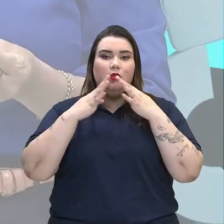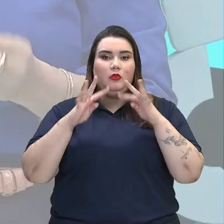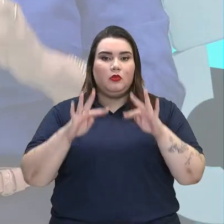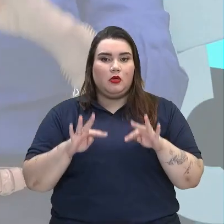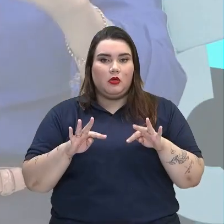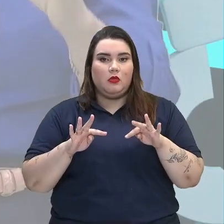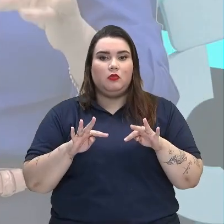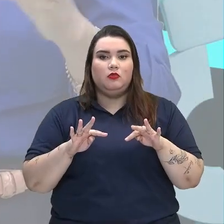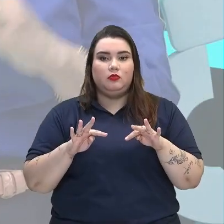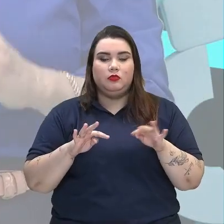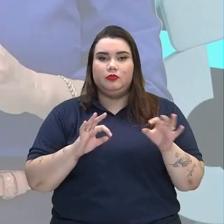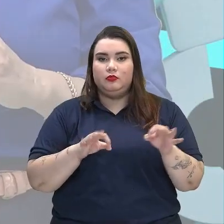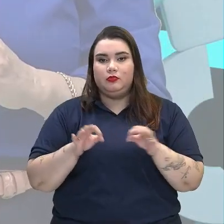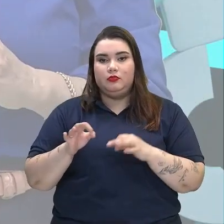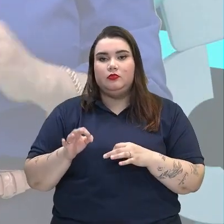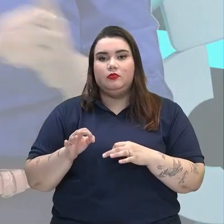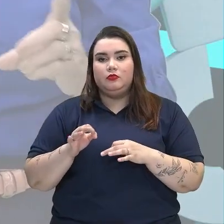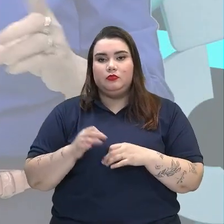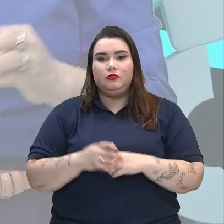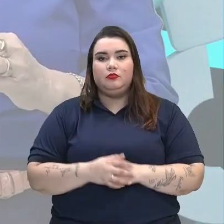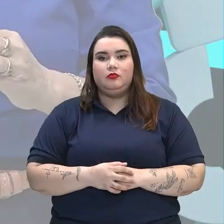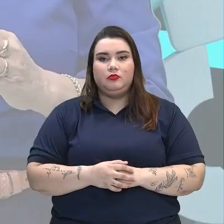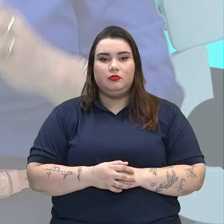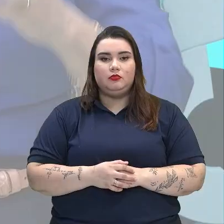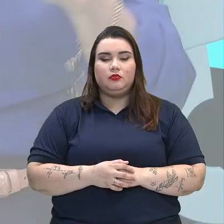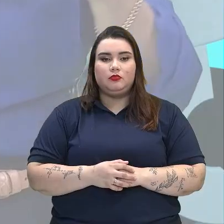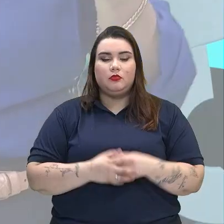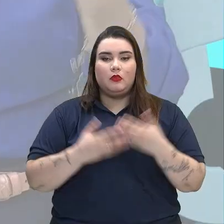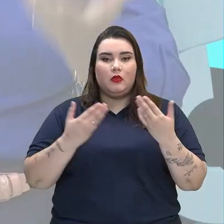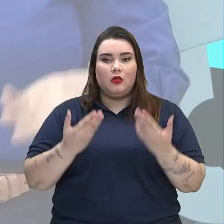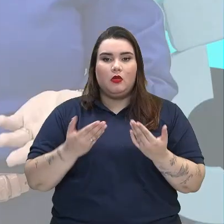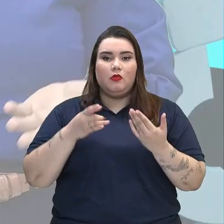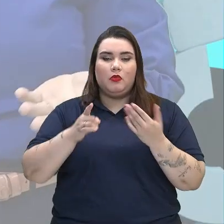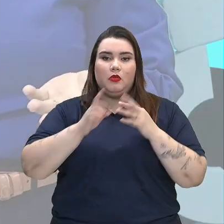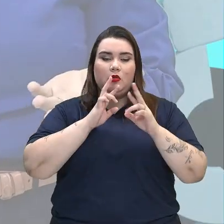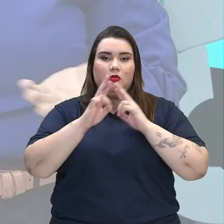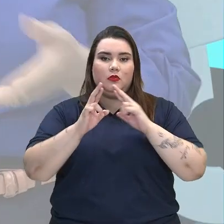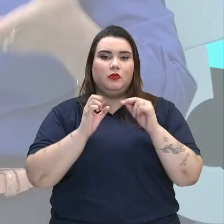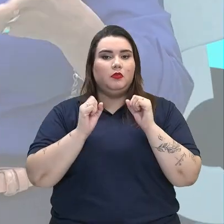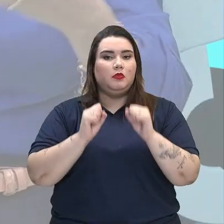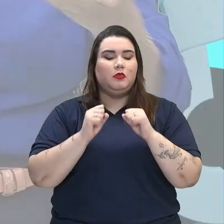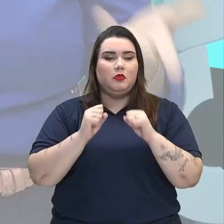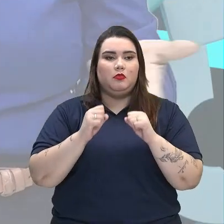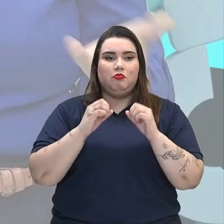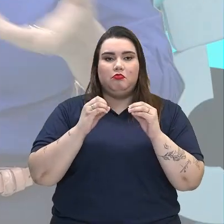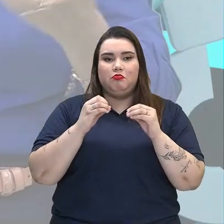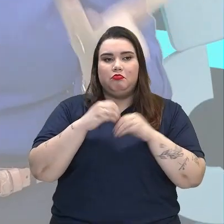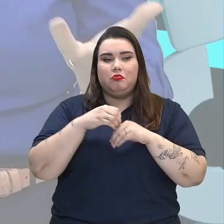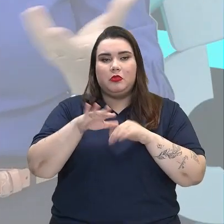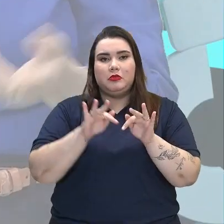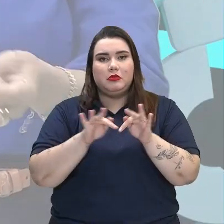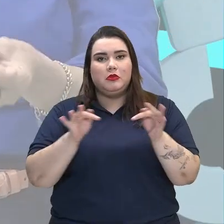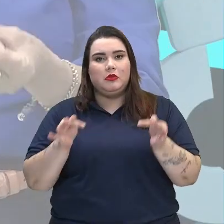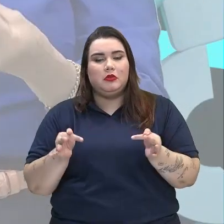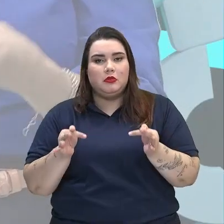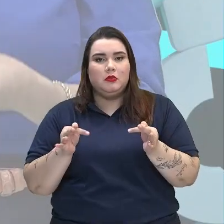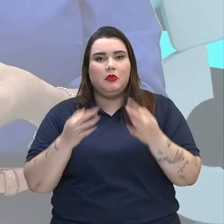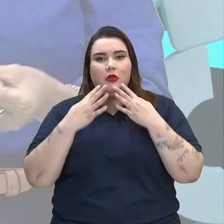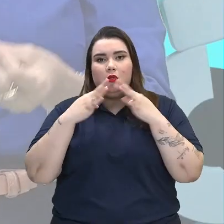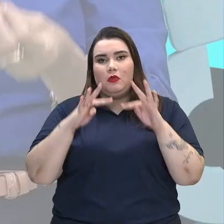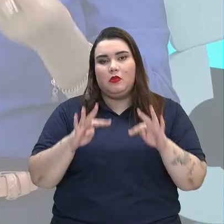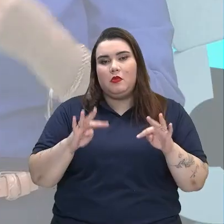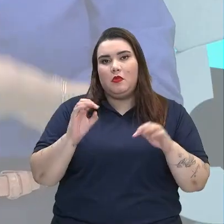mesmo orientada. Lembre-se que a entrevista é planejada. Então, ele pode responder de forma espontânea, natural